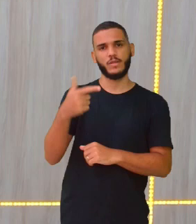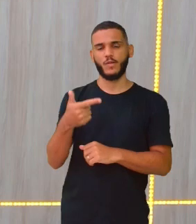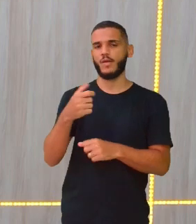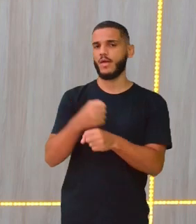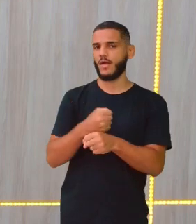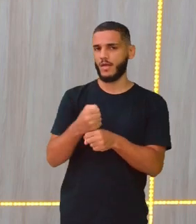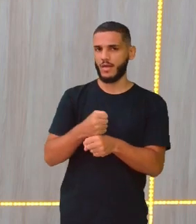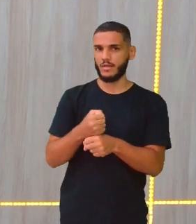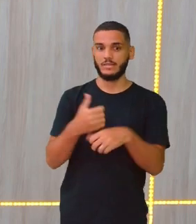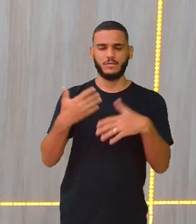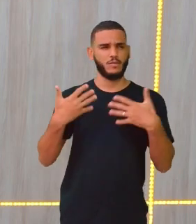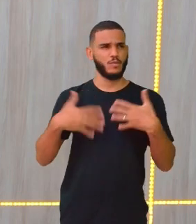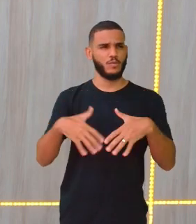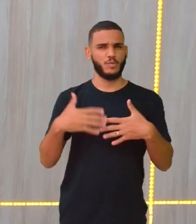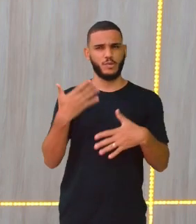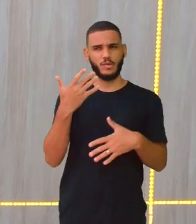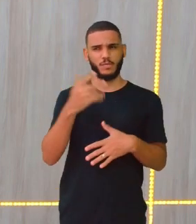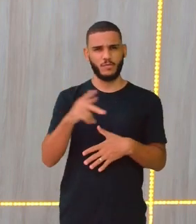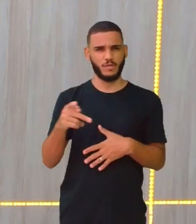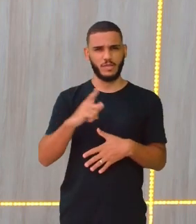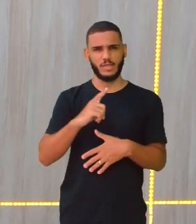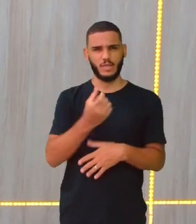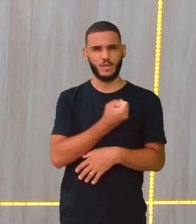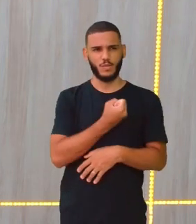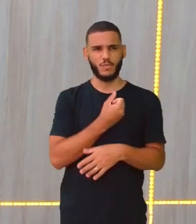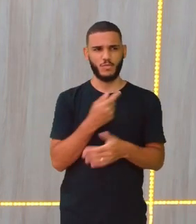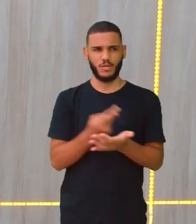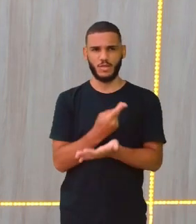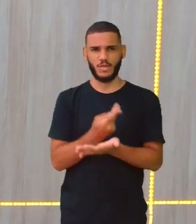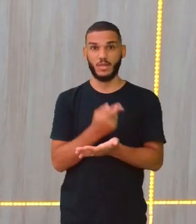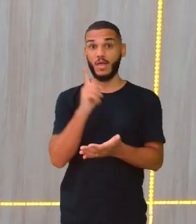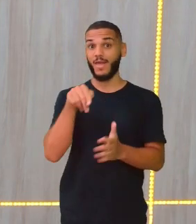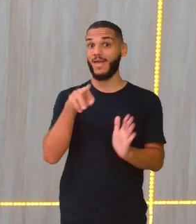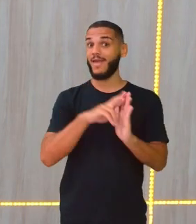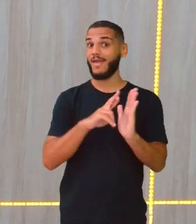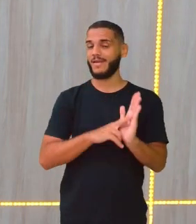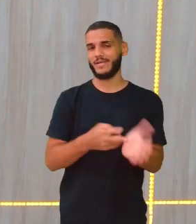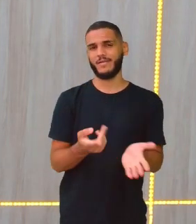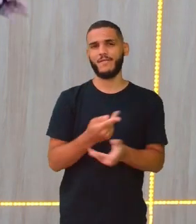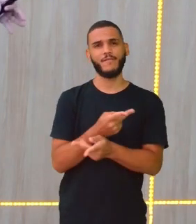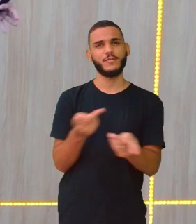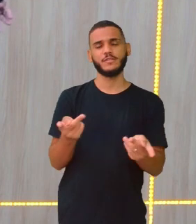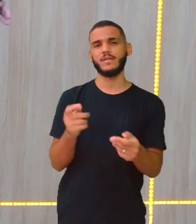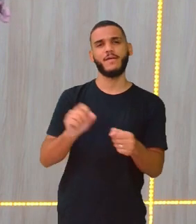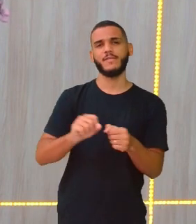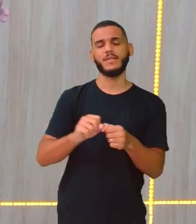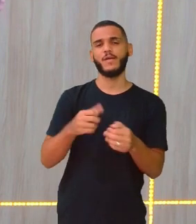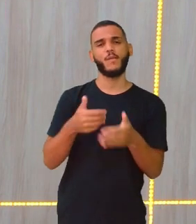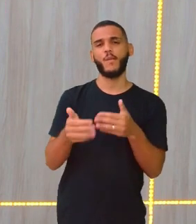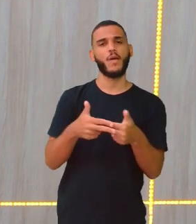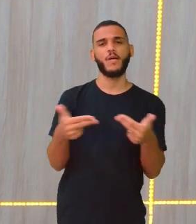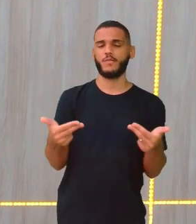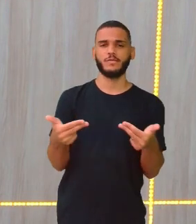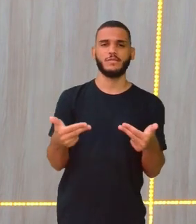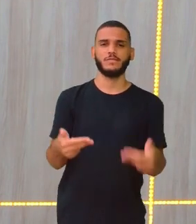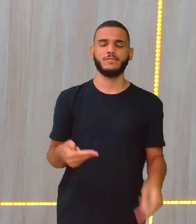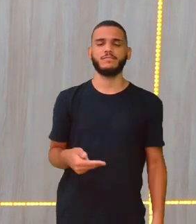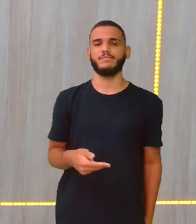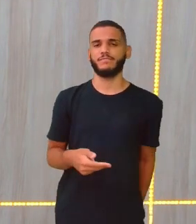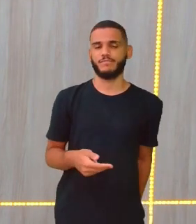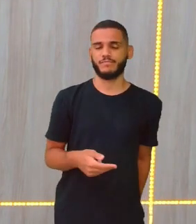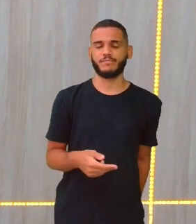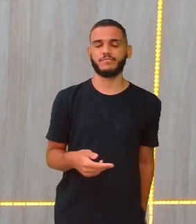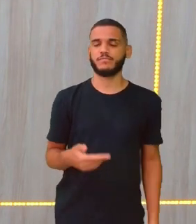352 anos. Eita, professora, a senhora botou um número quebrado. Pois é, com a regra, você faz qualquer